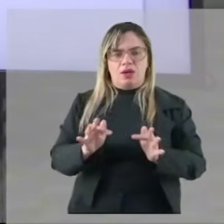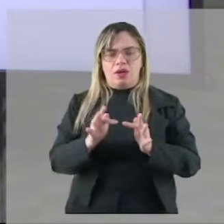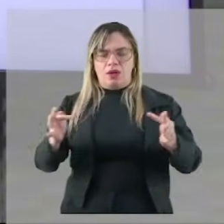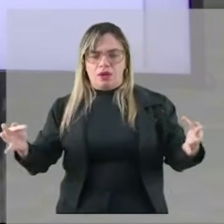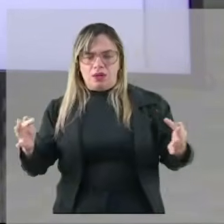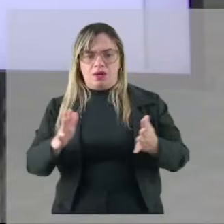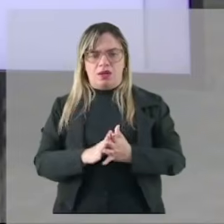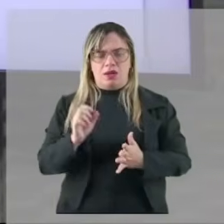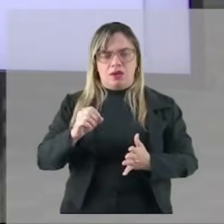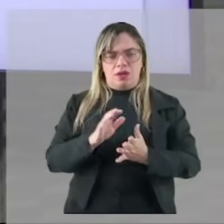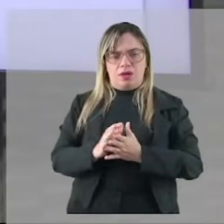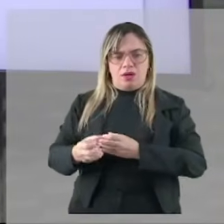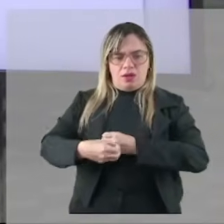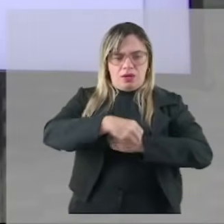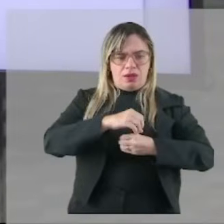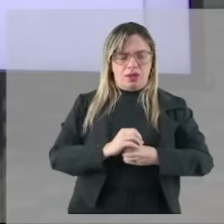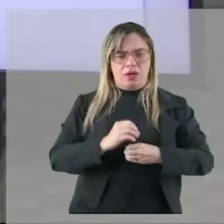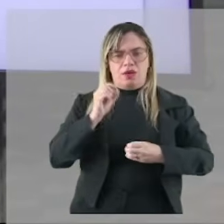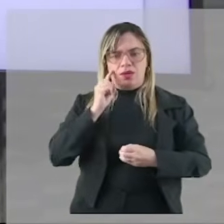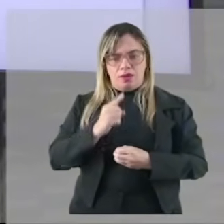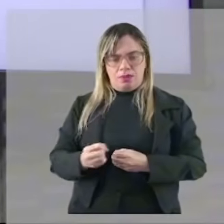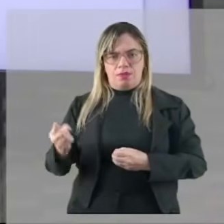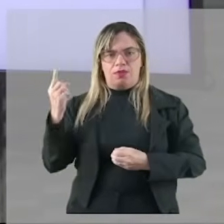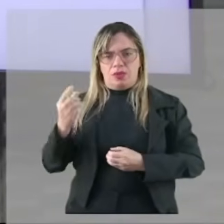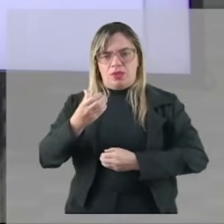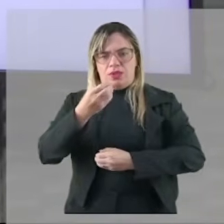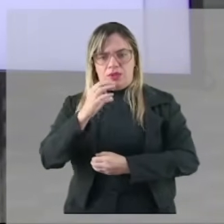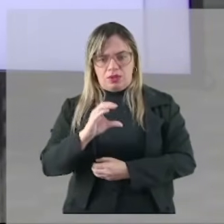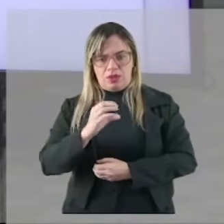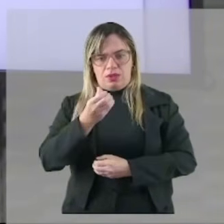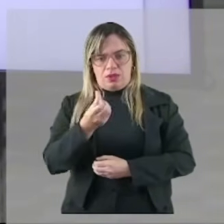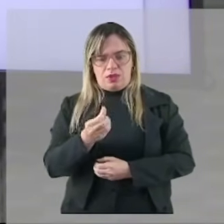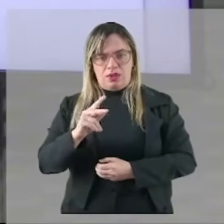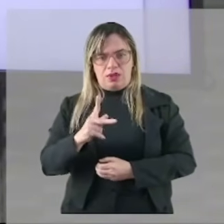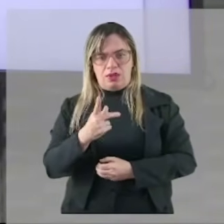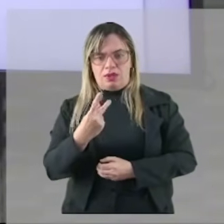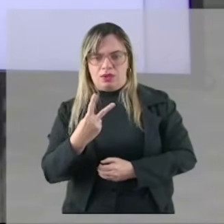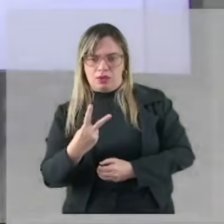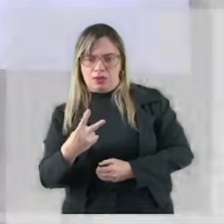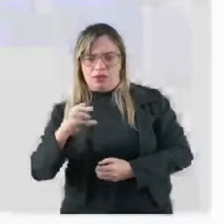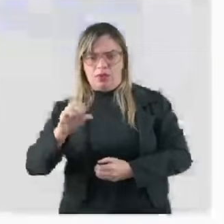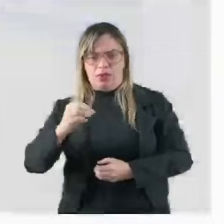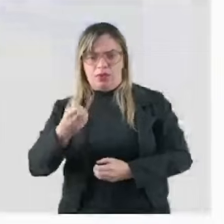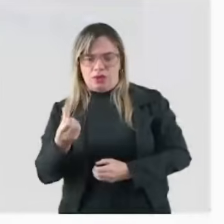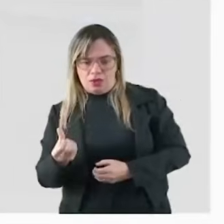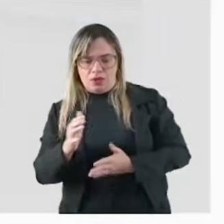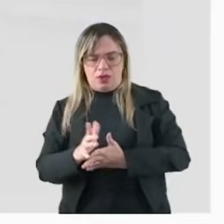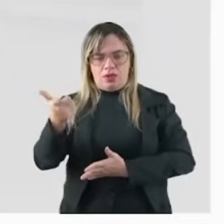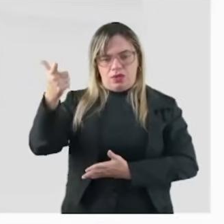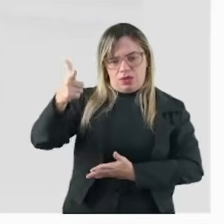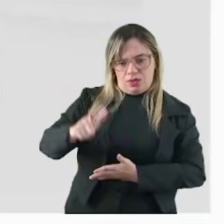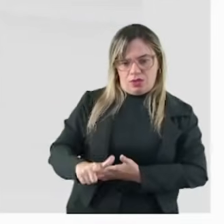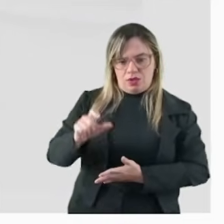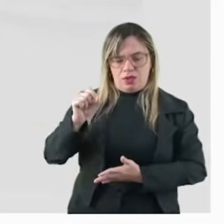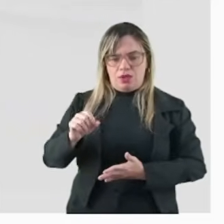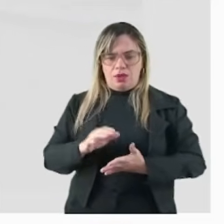molécula está aqui, C6H12O6, e vamos colocar em prática. Eu vou repetir aqui, ó, para a gente ganhar espaço,